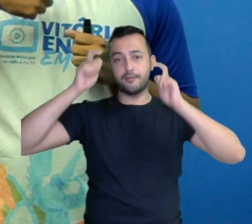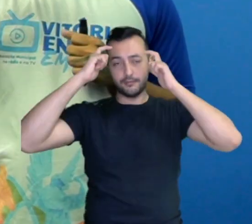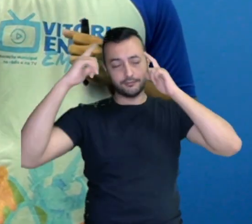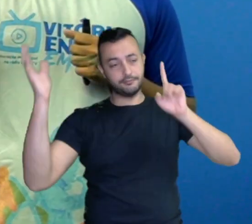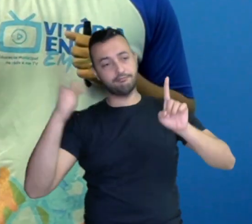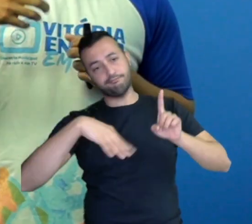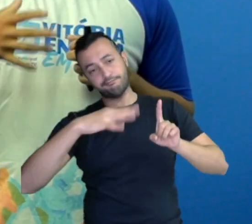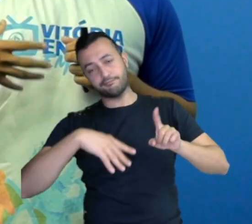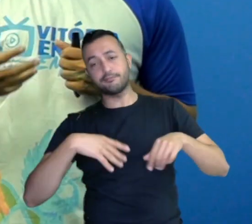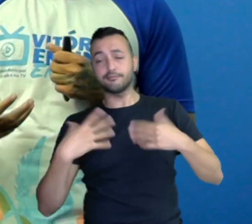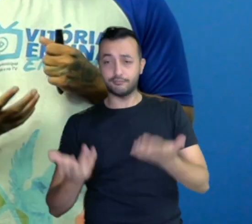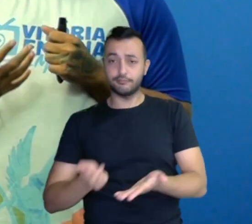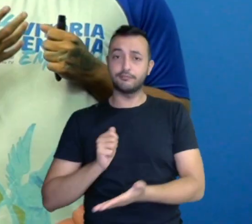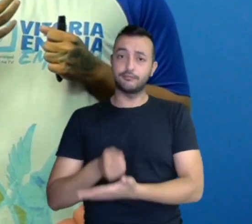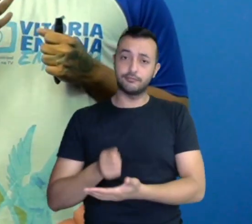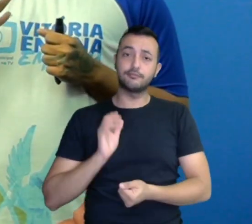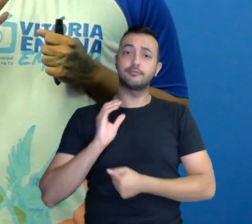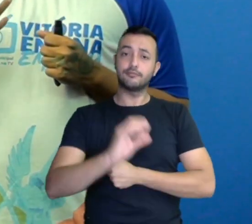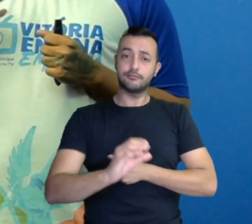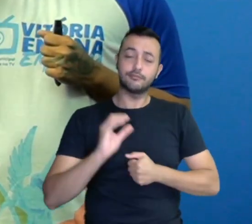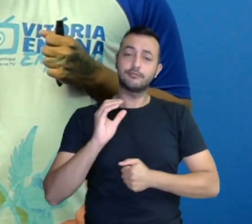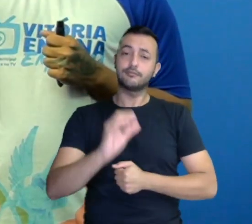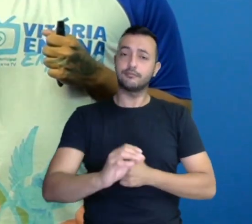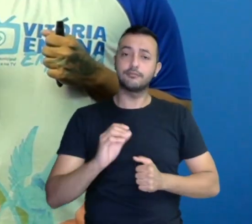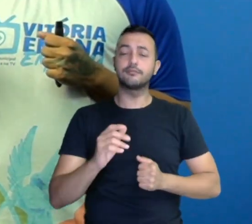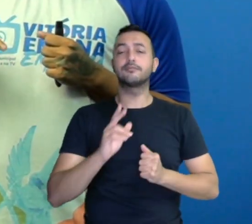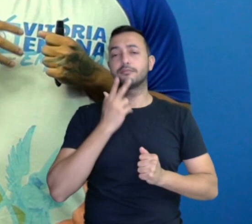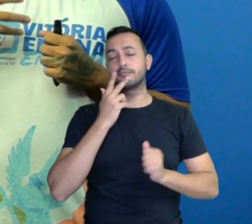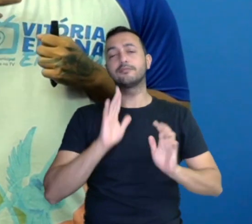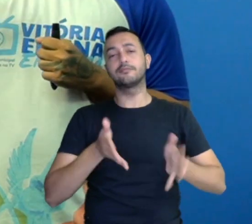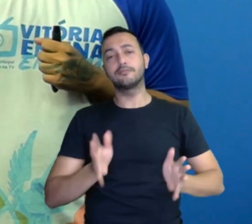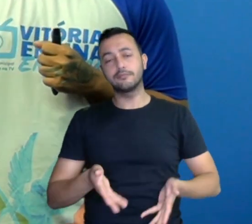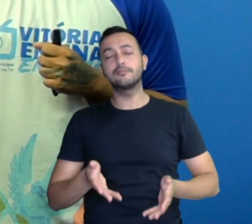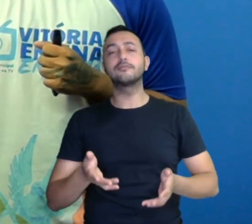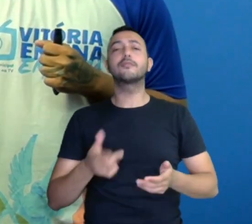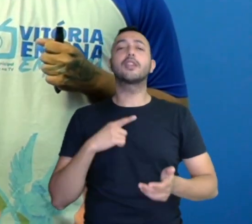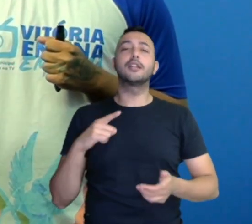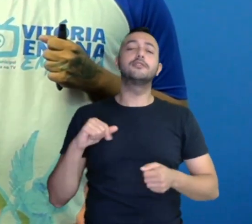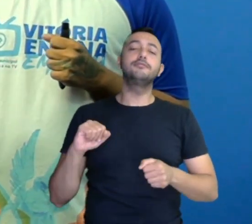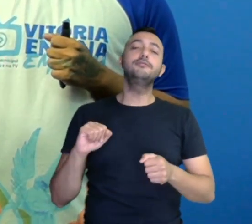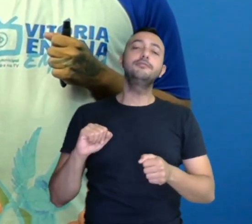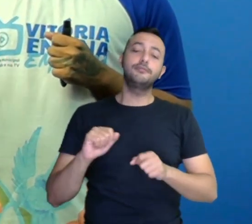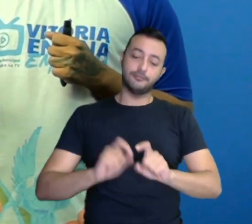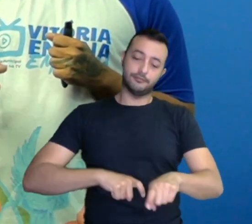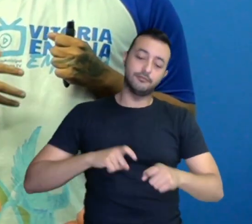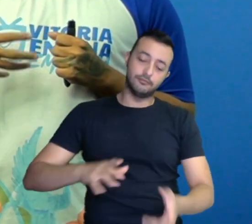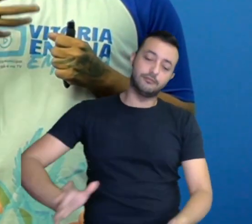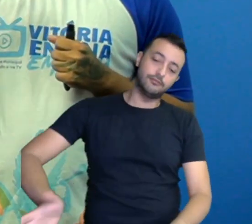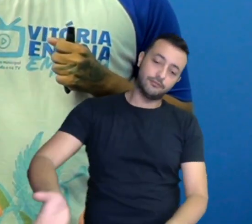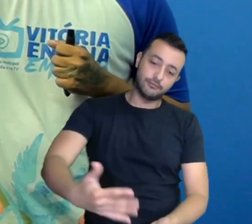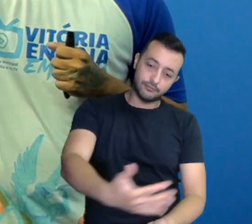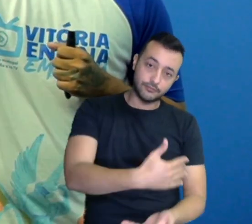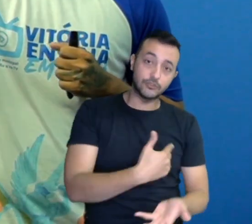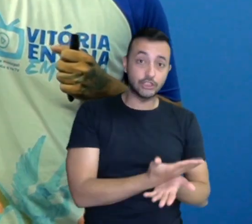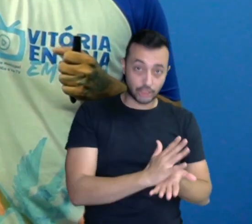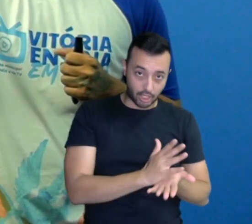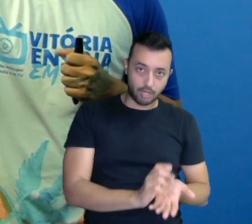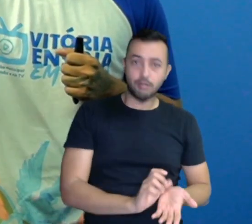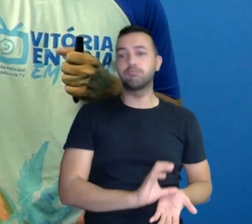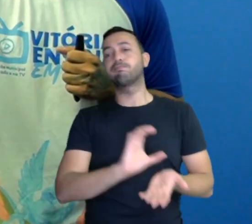né? Os tributos que, quando eles aquilo que eu estava falando, quando eles produziam na agricultura, os excedentes